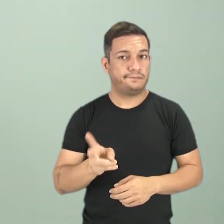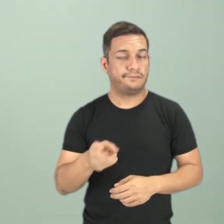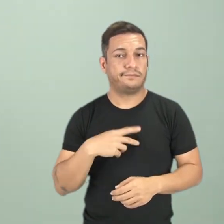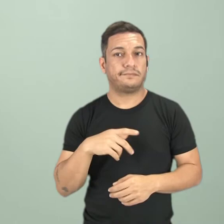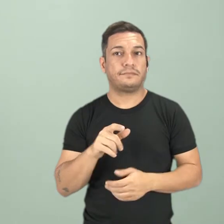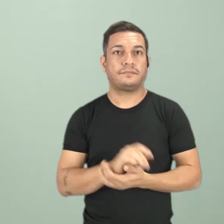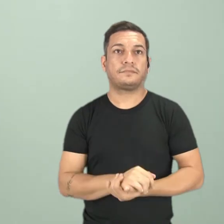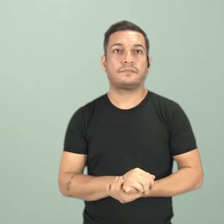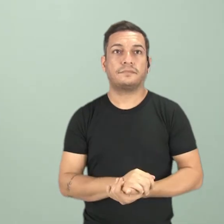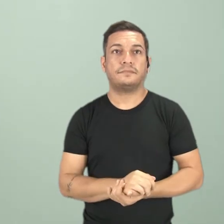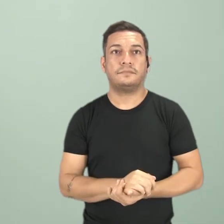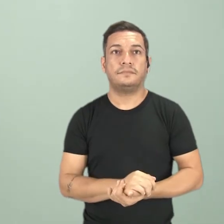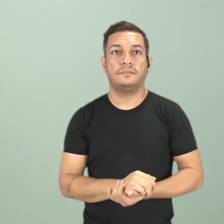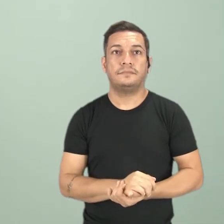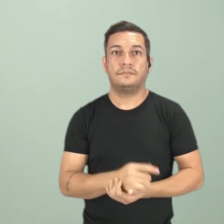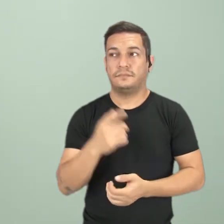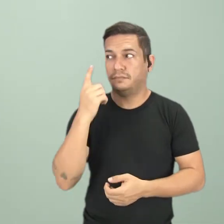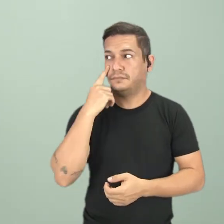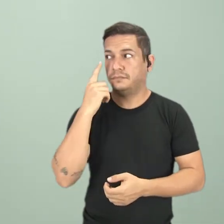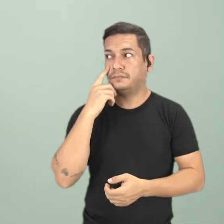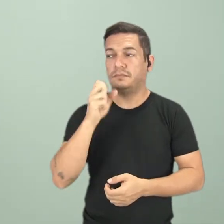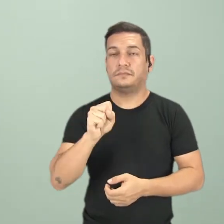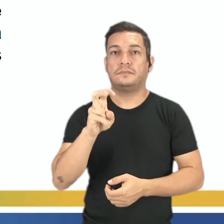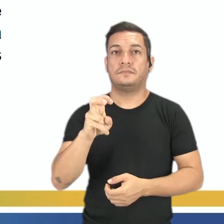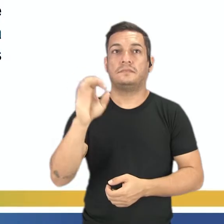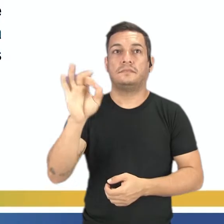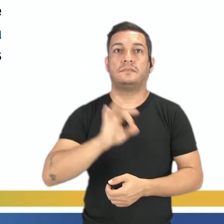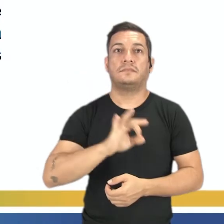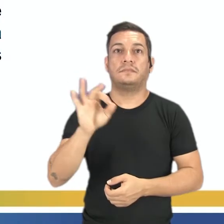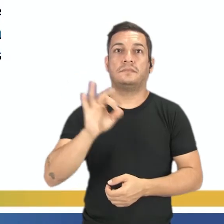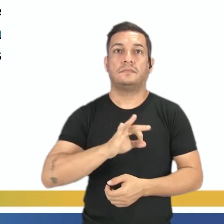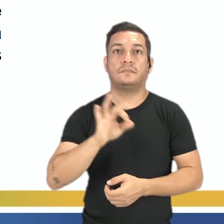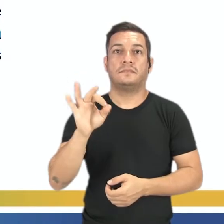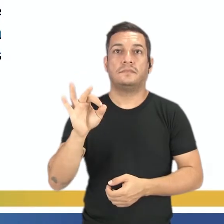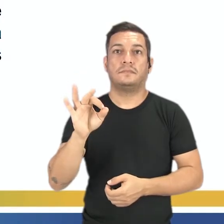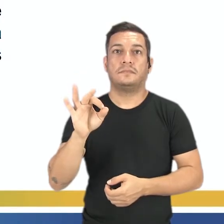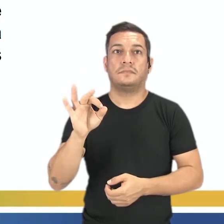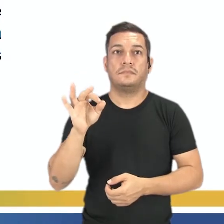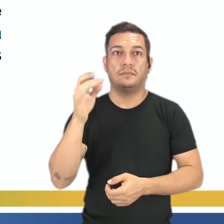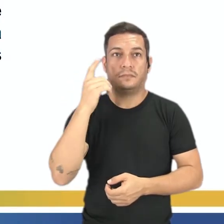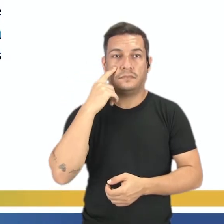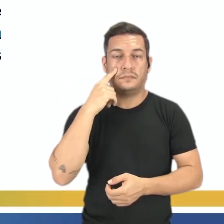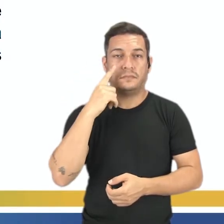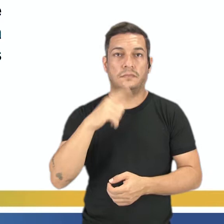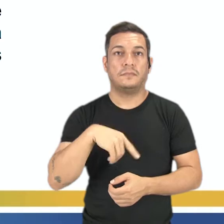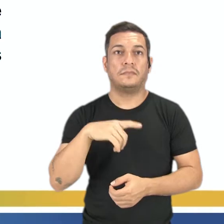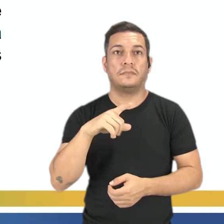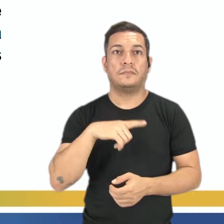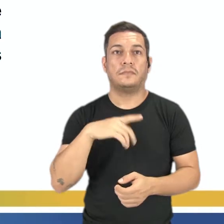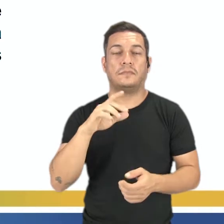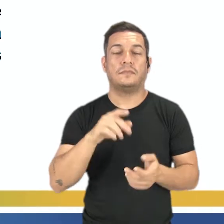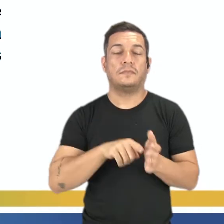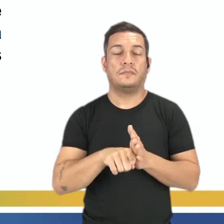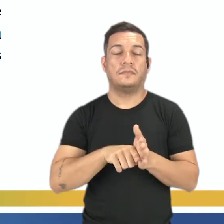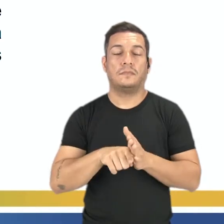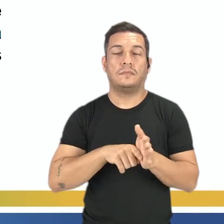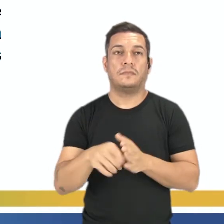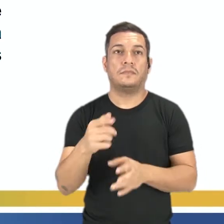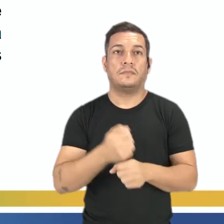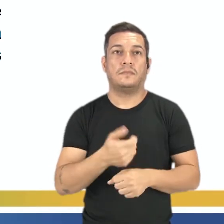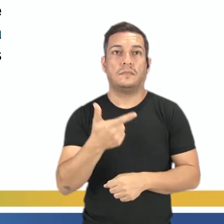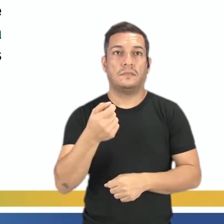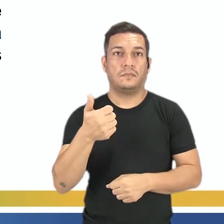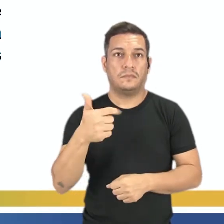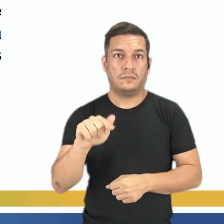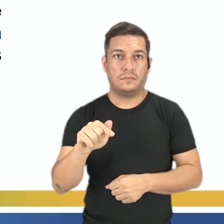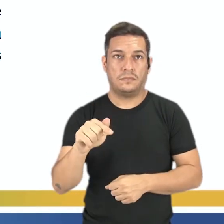norte, ela concentra 85% de área de conflito. Nós temos aí um dado de 2017, 38 milhões